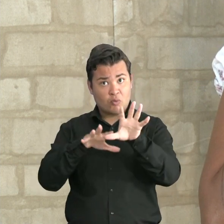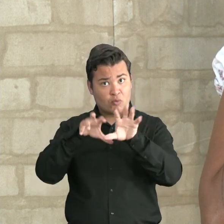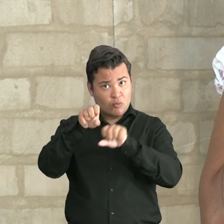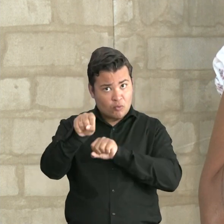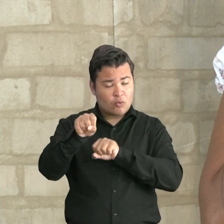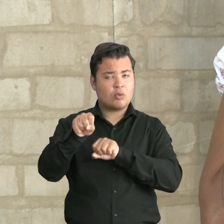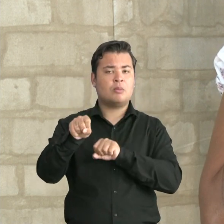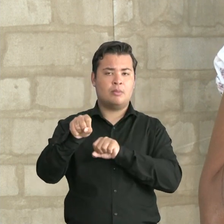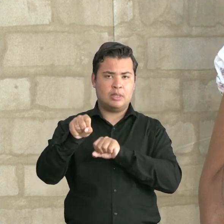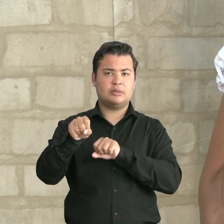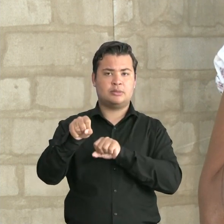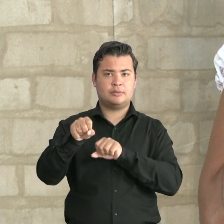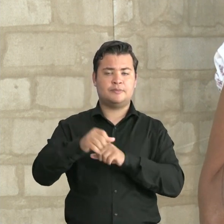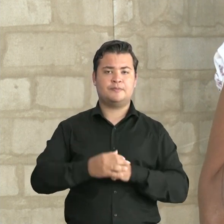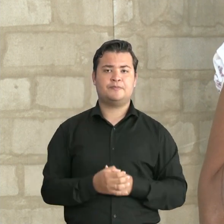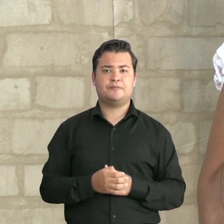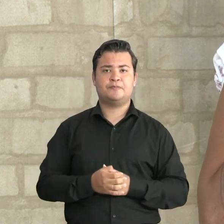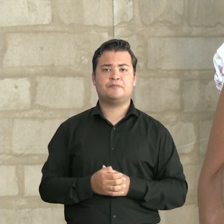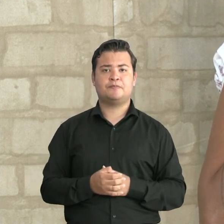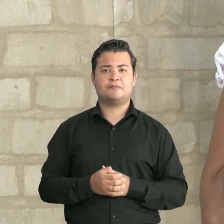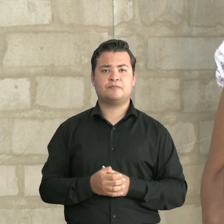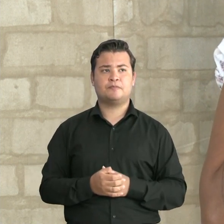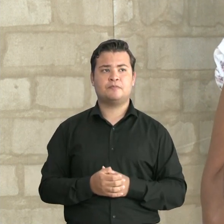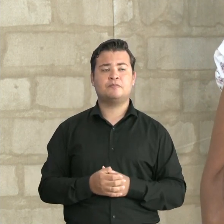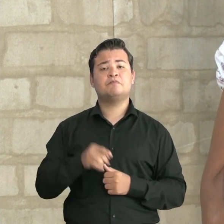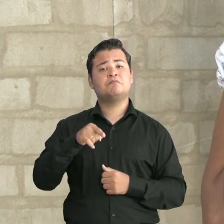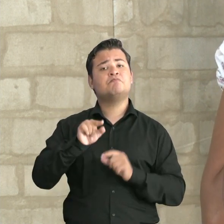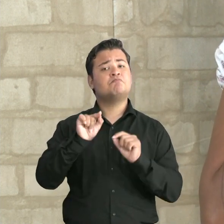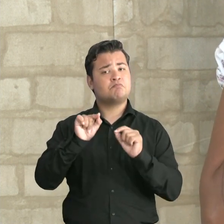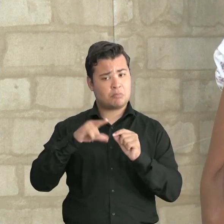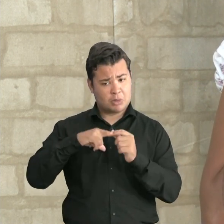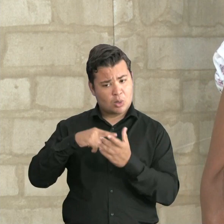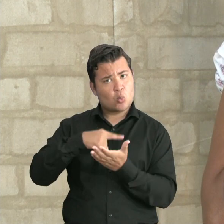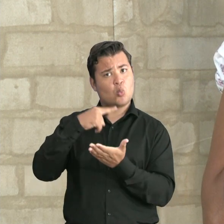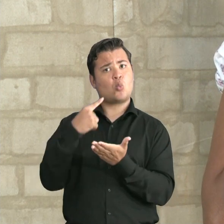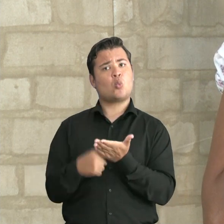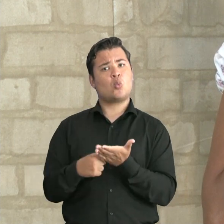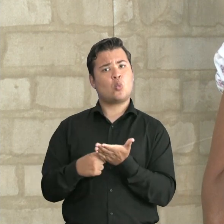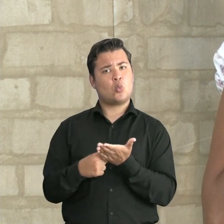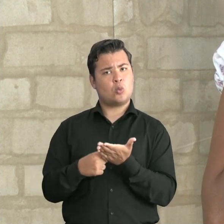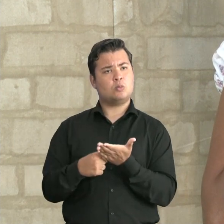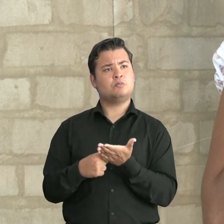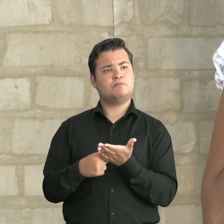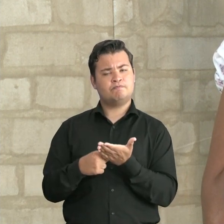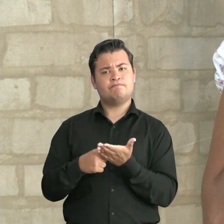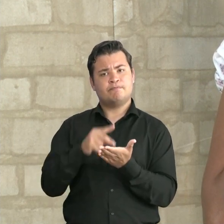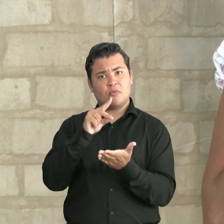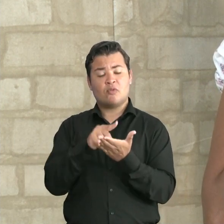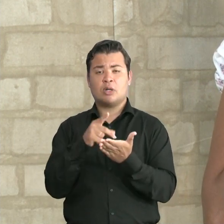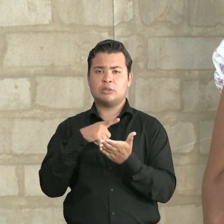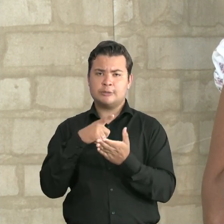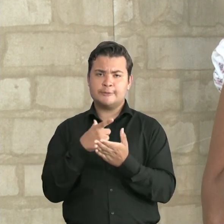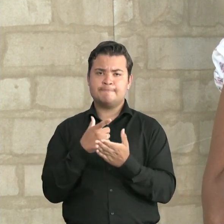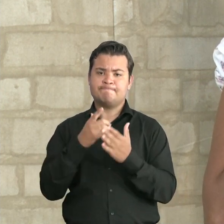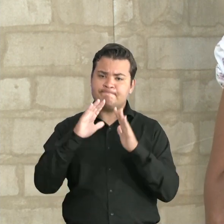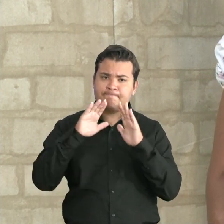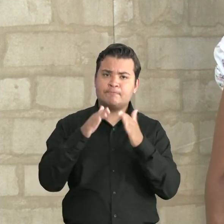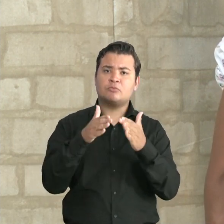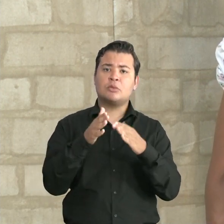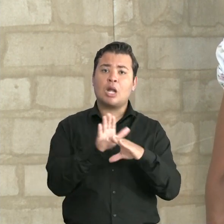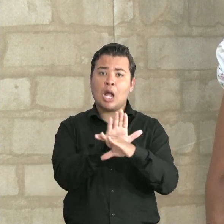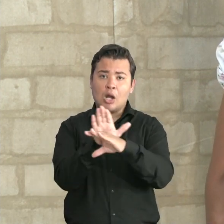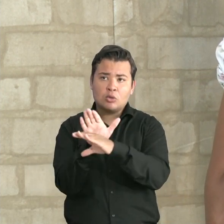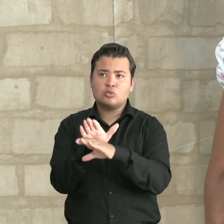entram aqui na universidade, é um compromisso que zela também pela garantia de